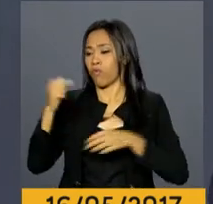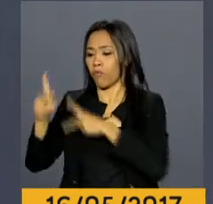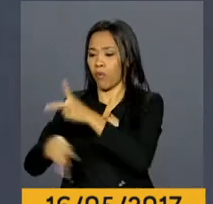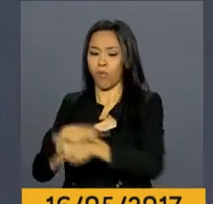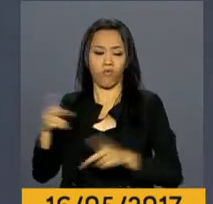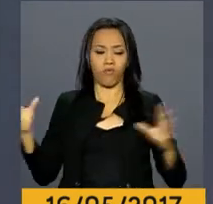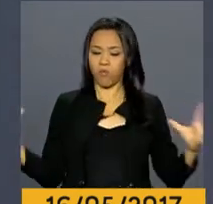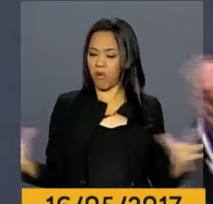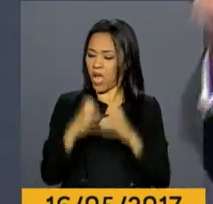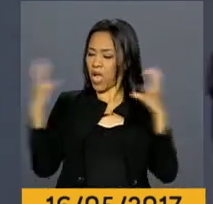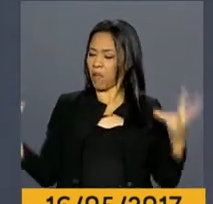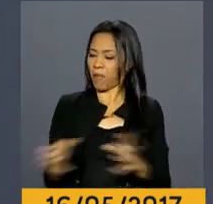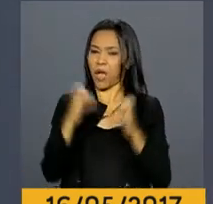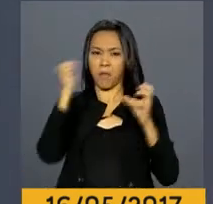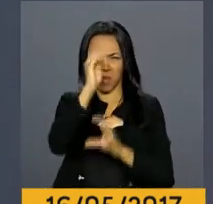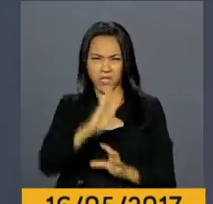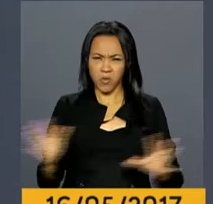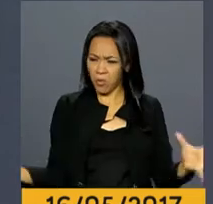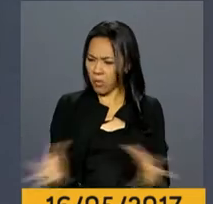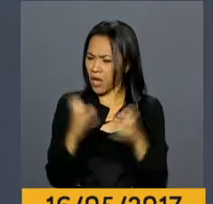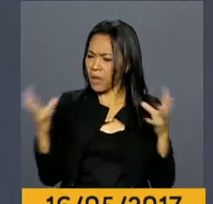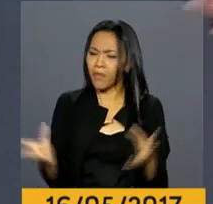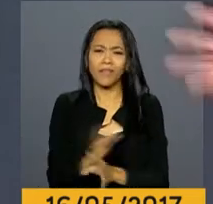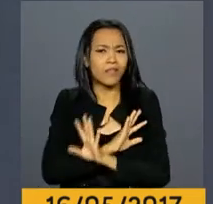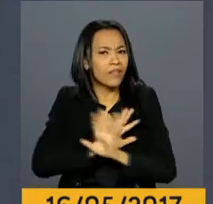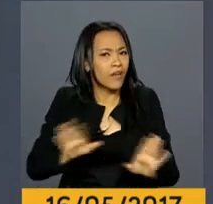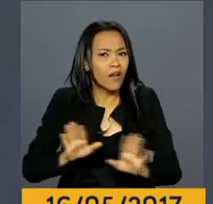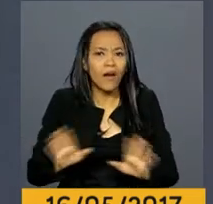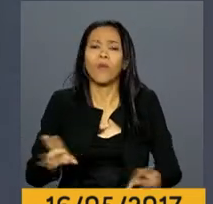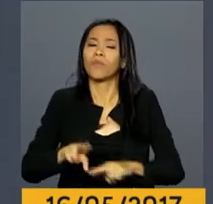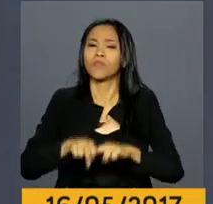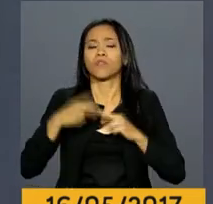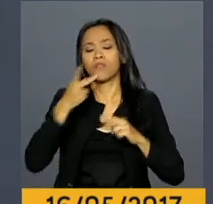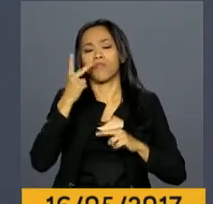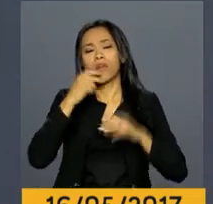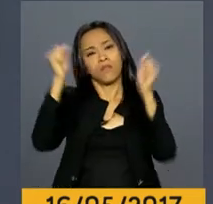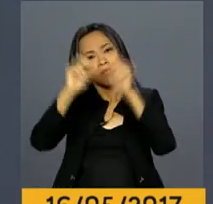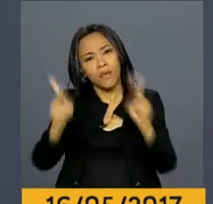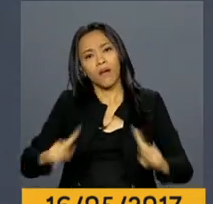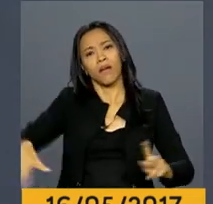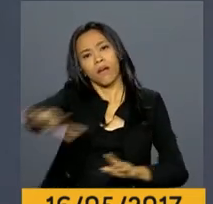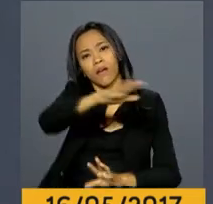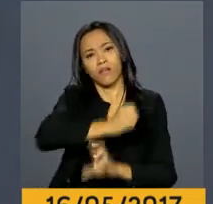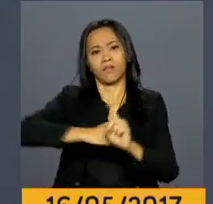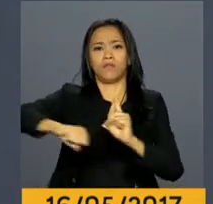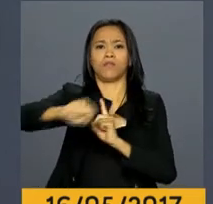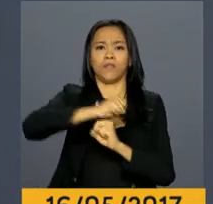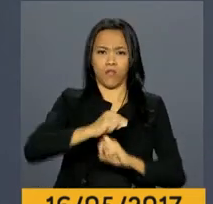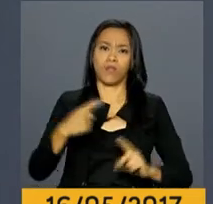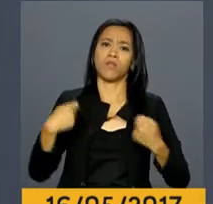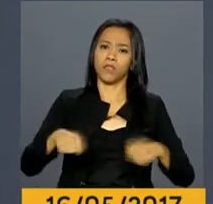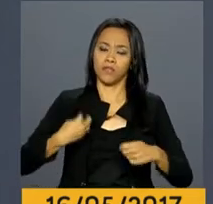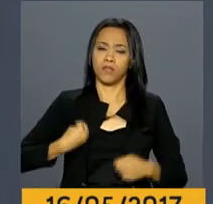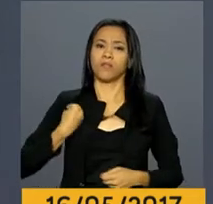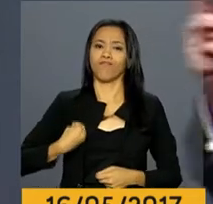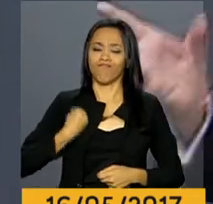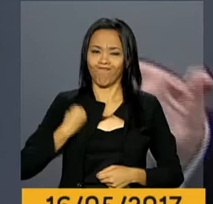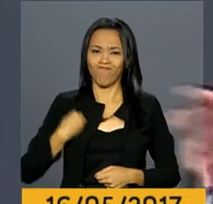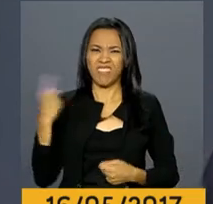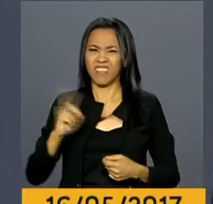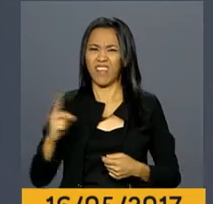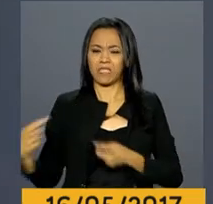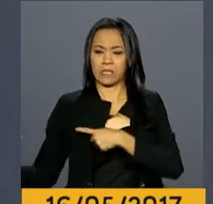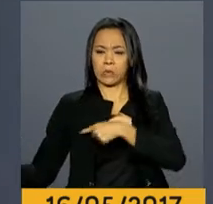com brasileiro. Por isso que eu falo tanto na pacificação social que deve existir no país, sem embargo de